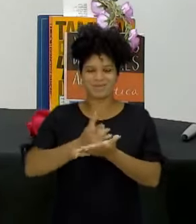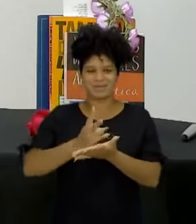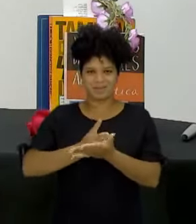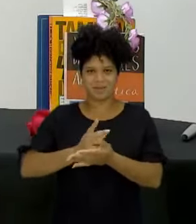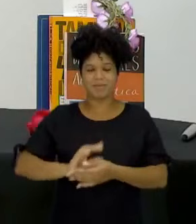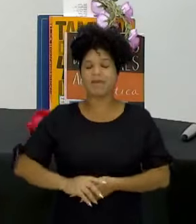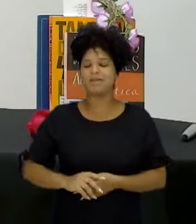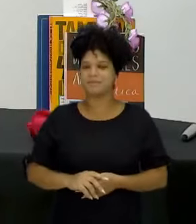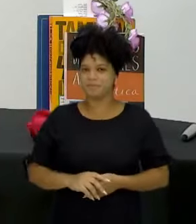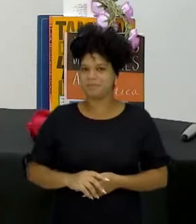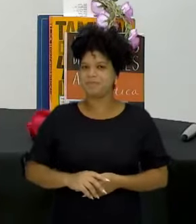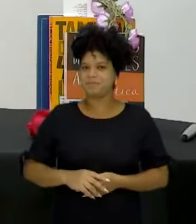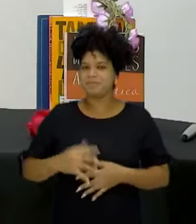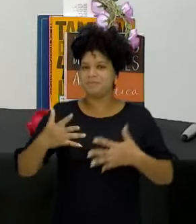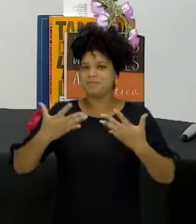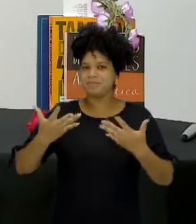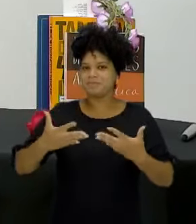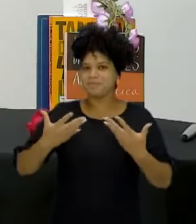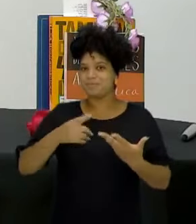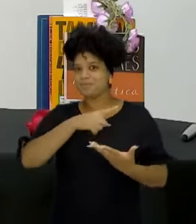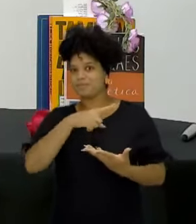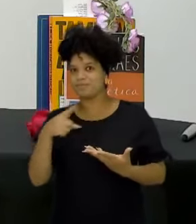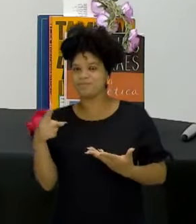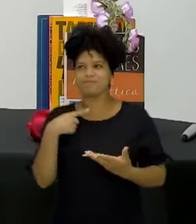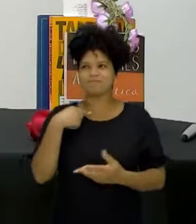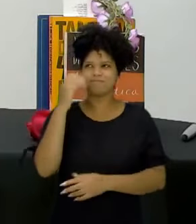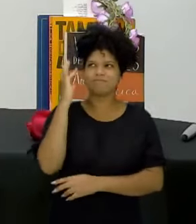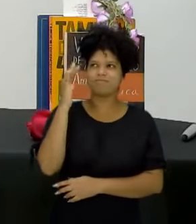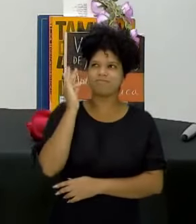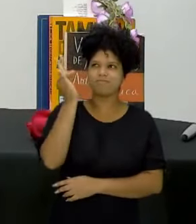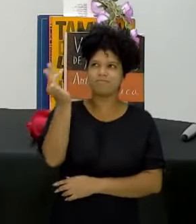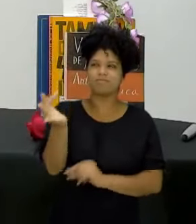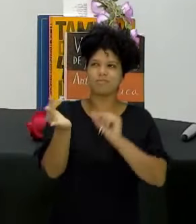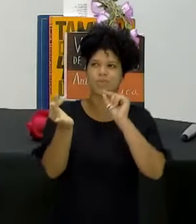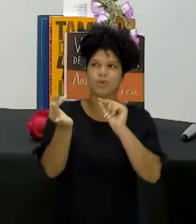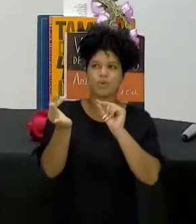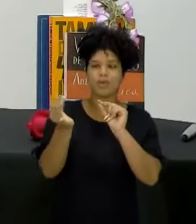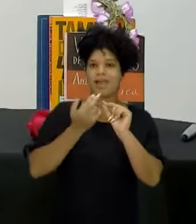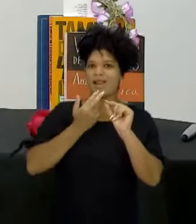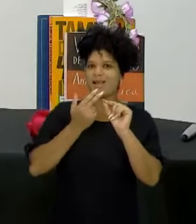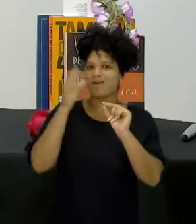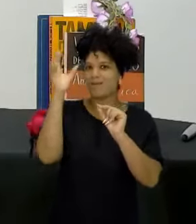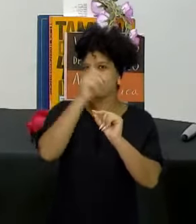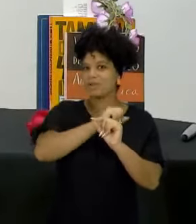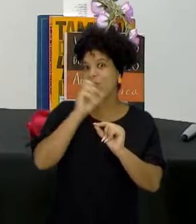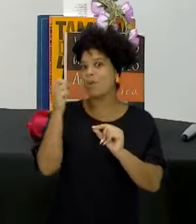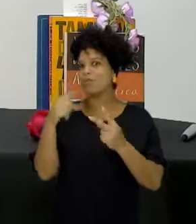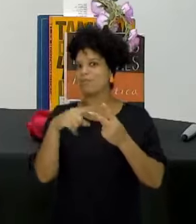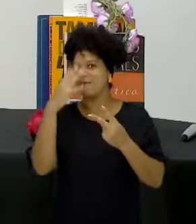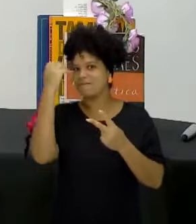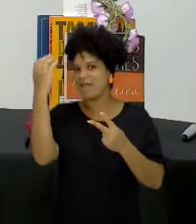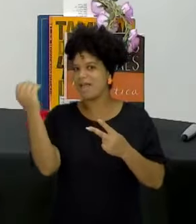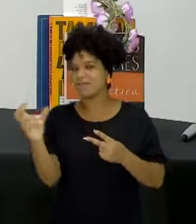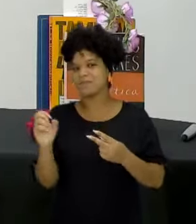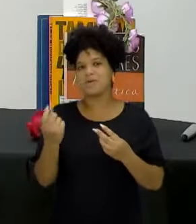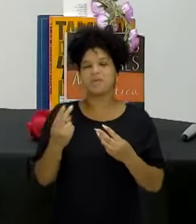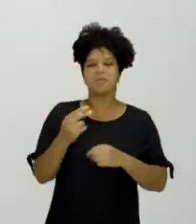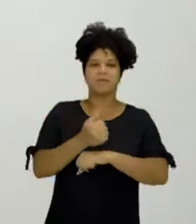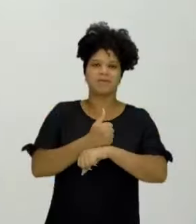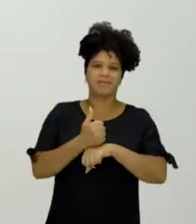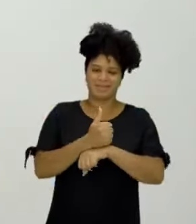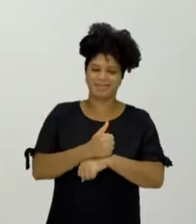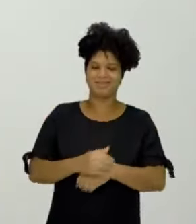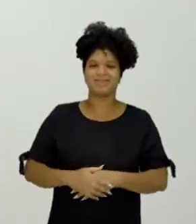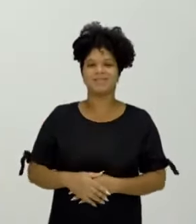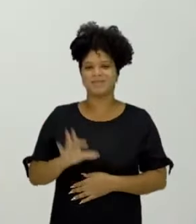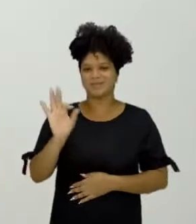e investir muito aí na sua carreira, no seu futuro, para viagens. É muito legal.